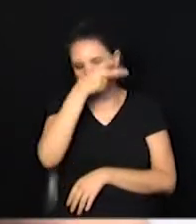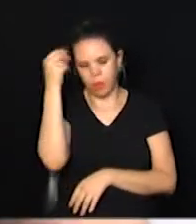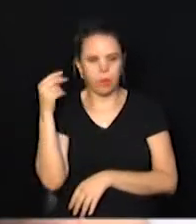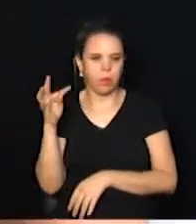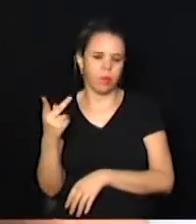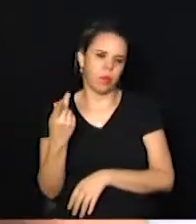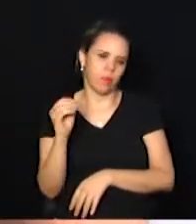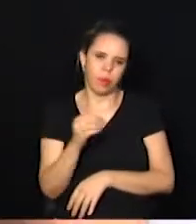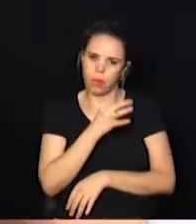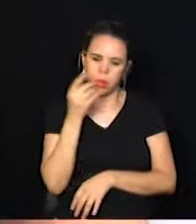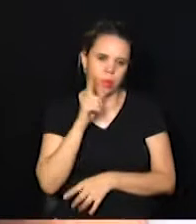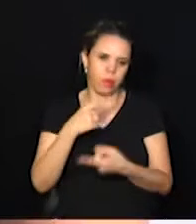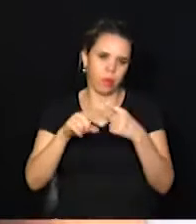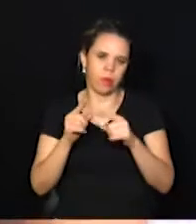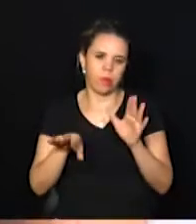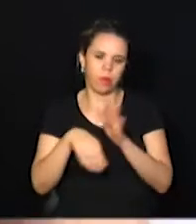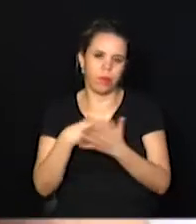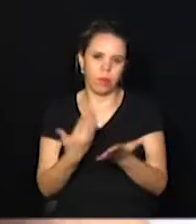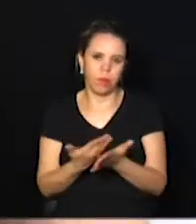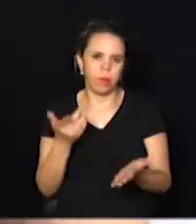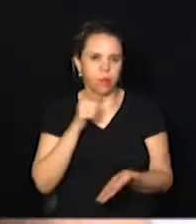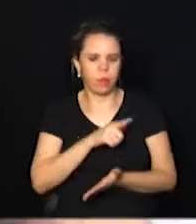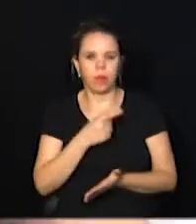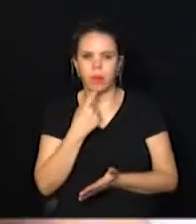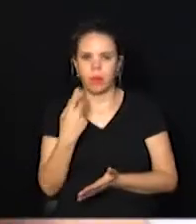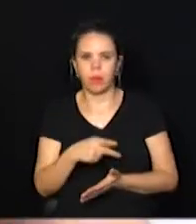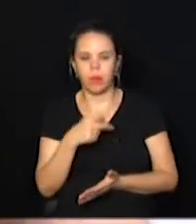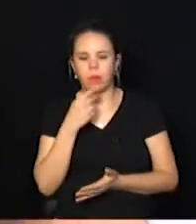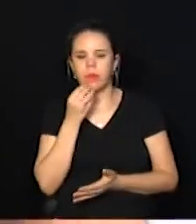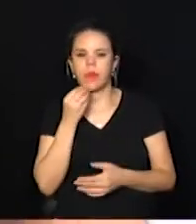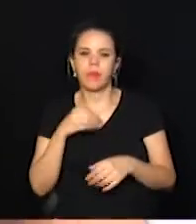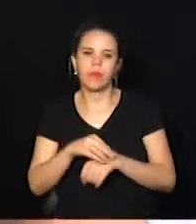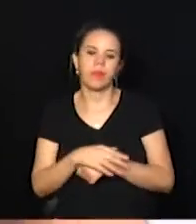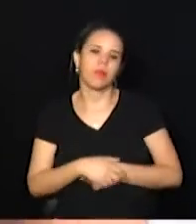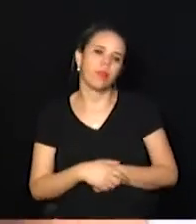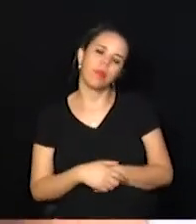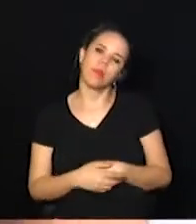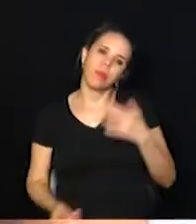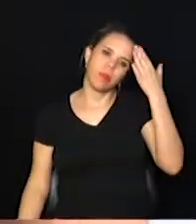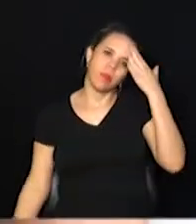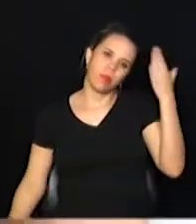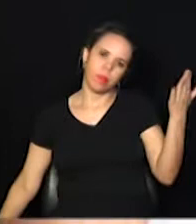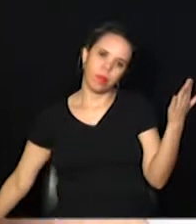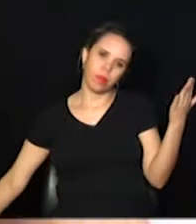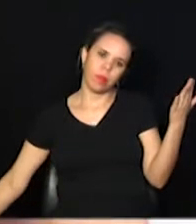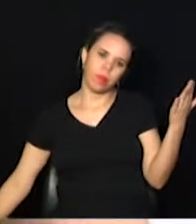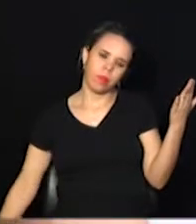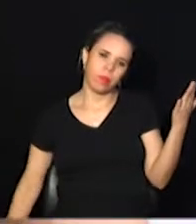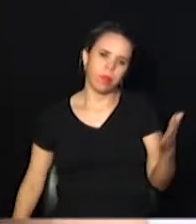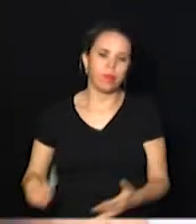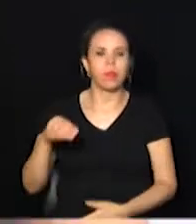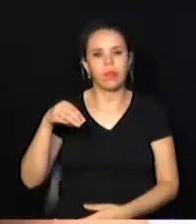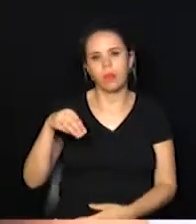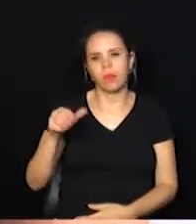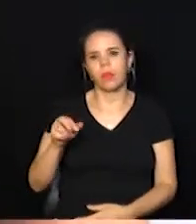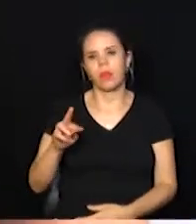fazer muito bem. Até hoje a gente vê frutos na cidade de Campinas que a Isalene trouxe. Quero agradecer o Mariante por estar conosco